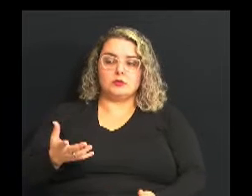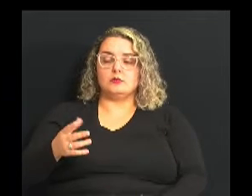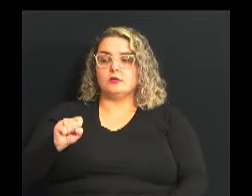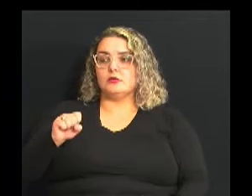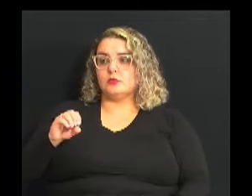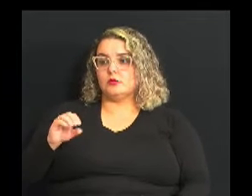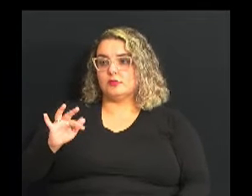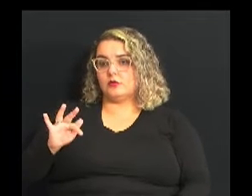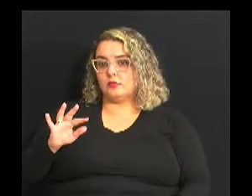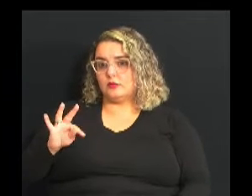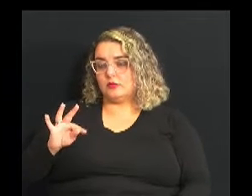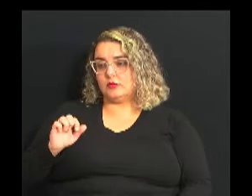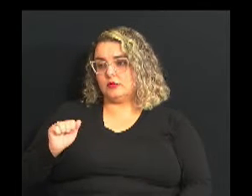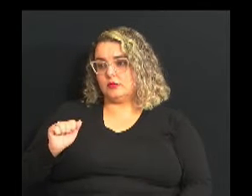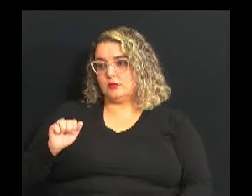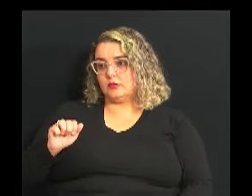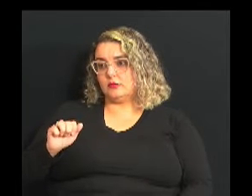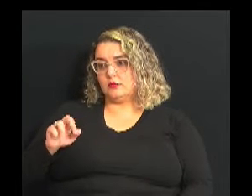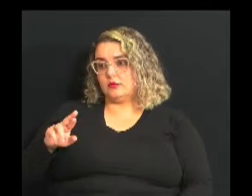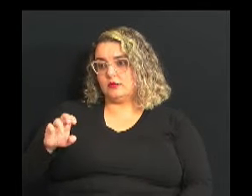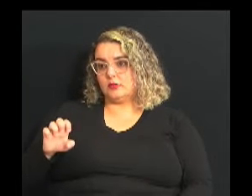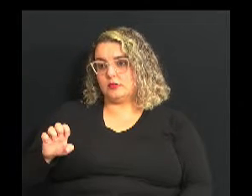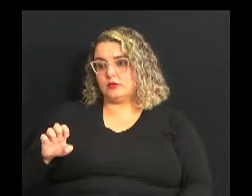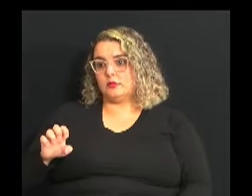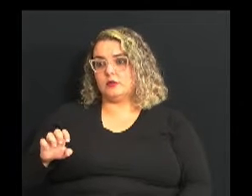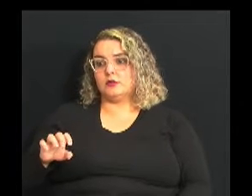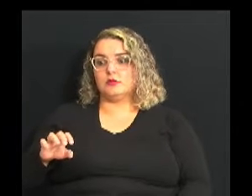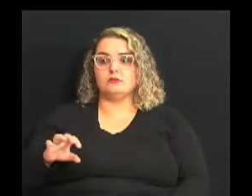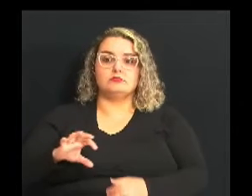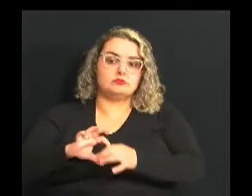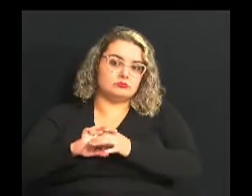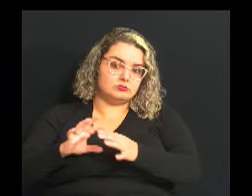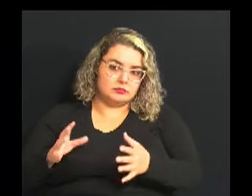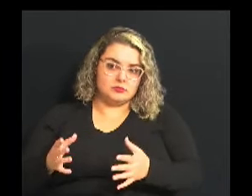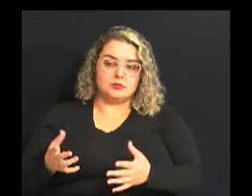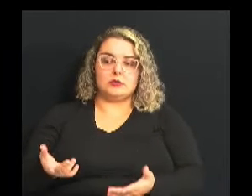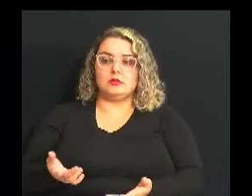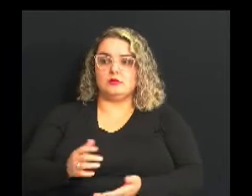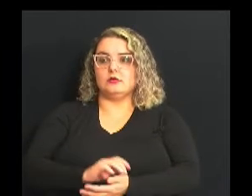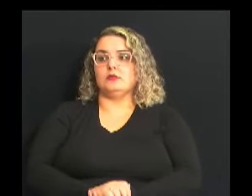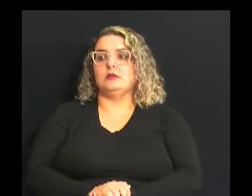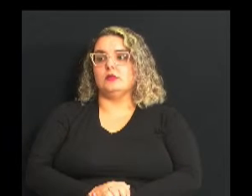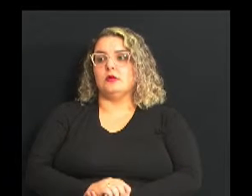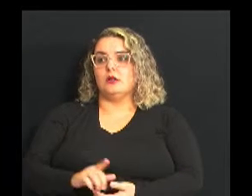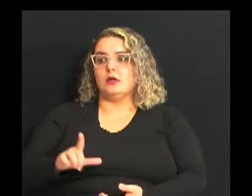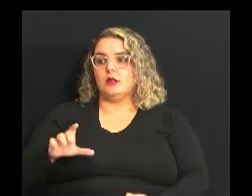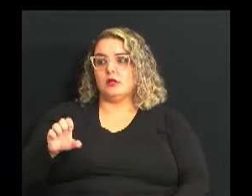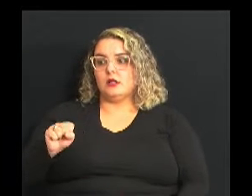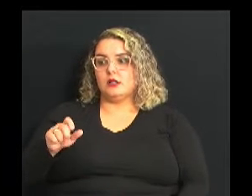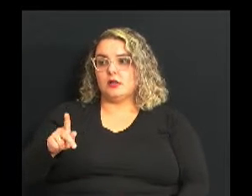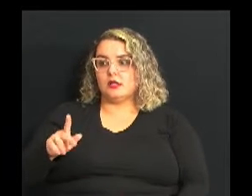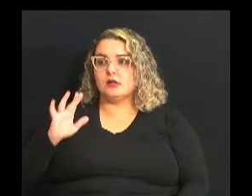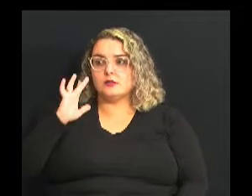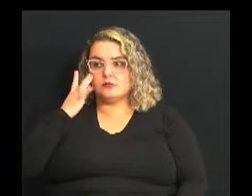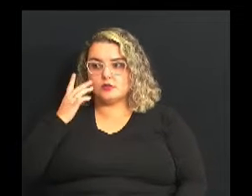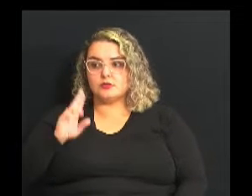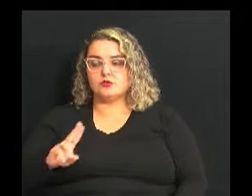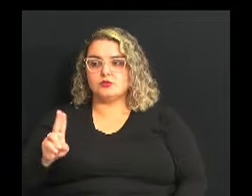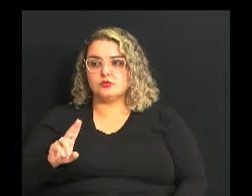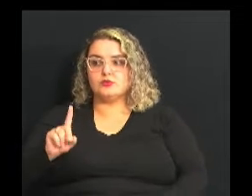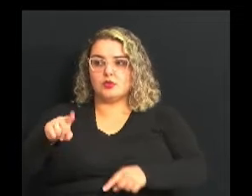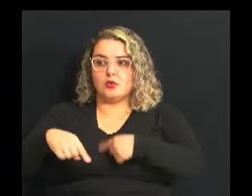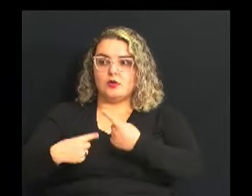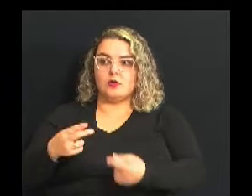E encontramos o Sigadoc. Eu acho que a Lesp usa o Sigadoc, é isso, né? Com outro